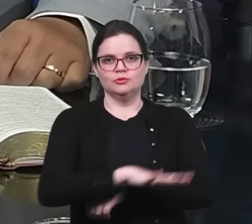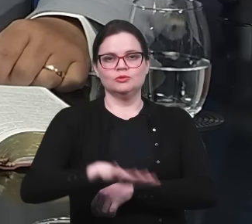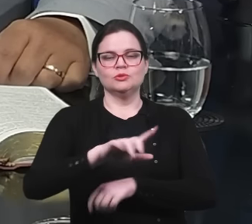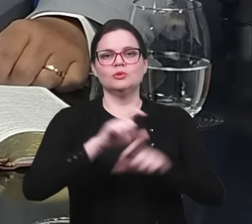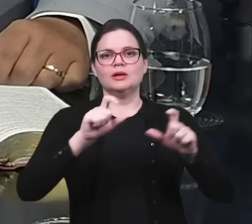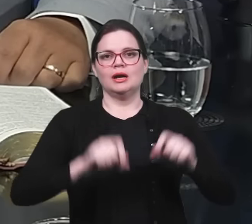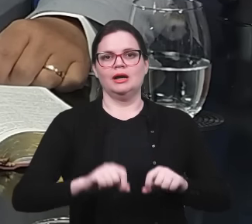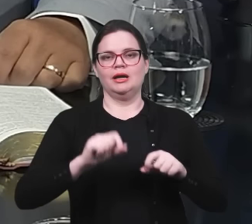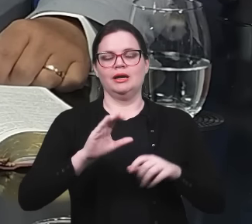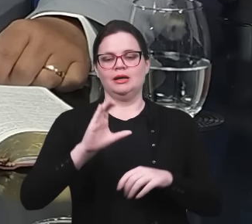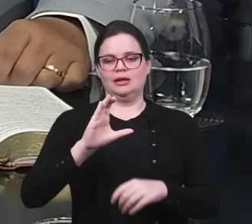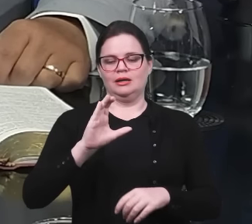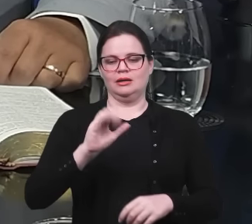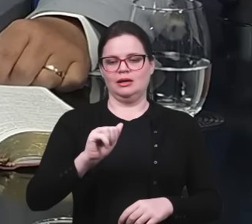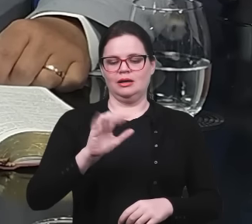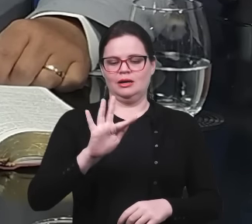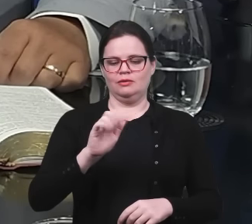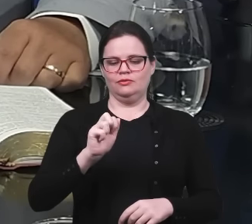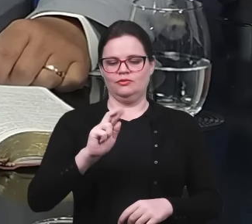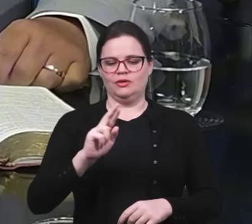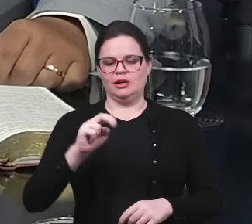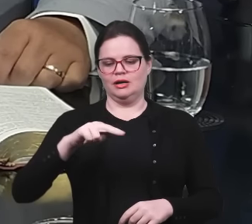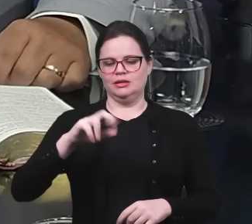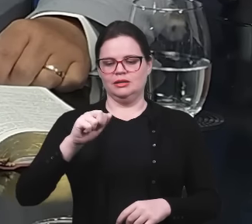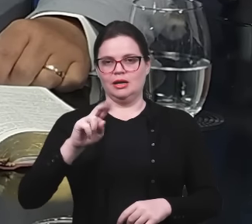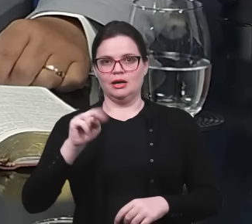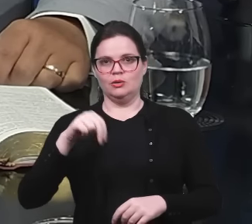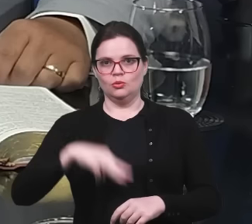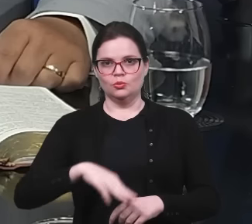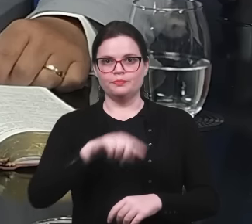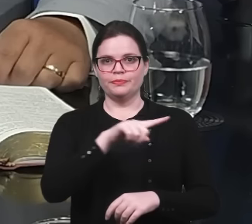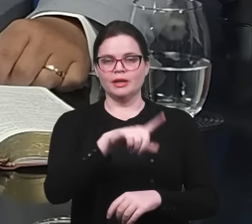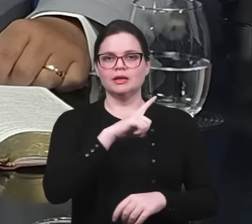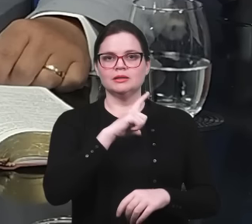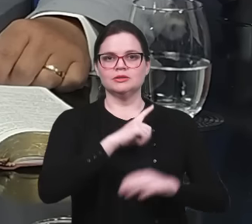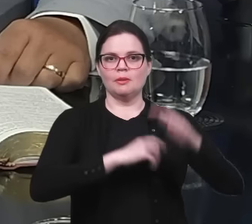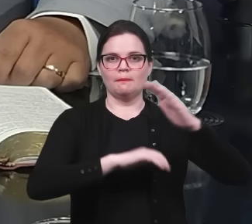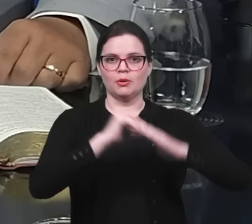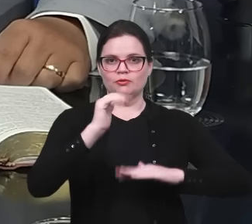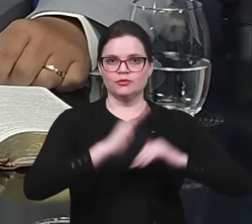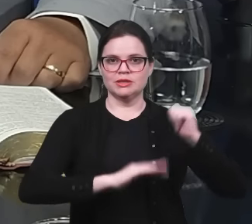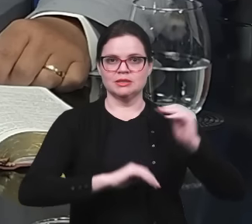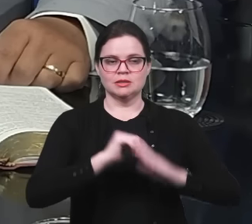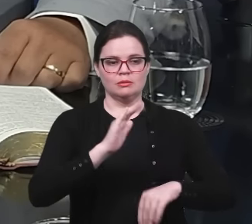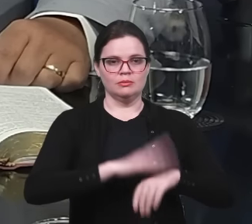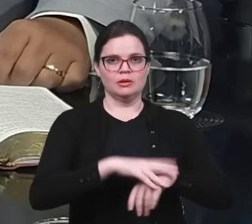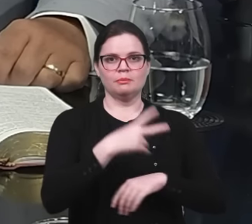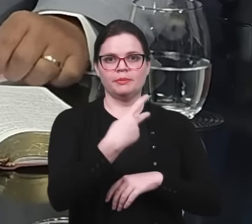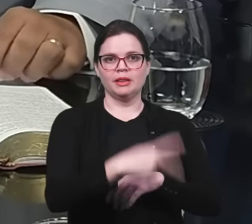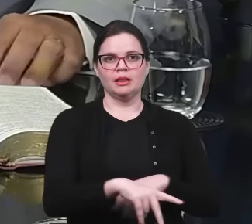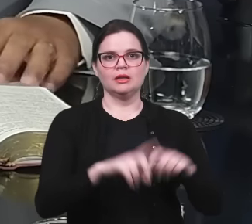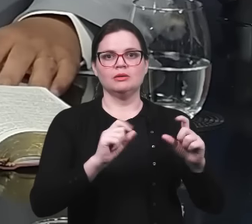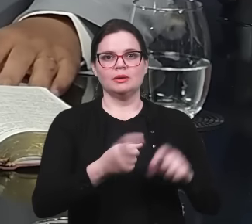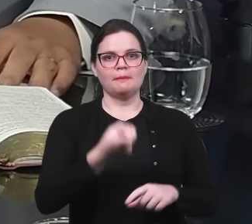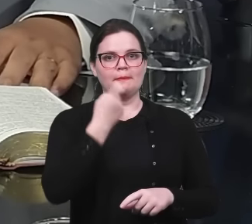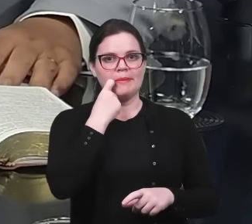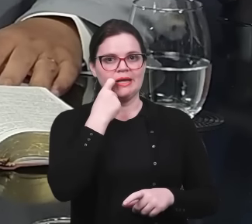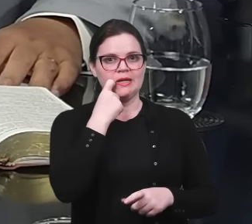Cafarnaum. E ali, o ofício que ele tinha escolhido era ser